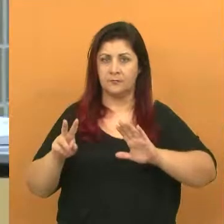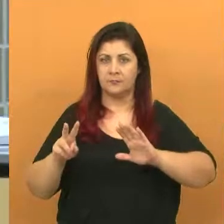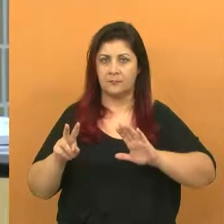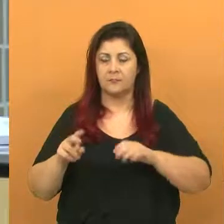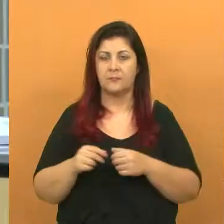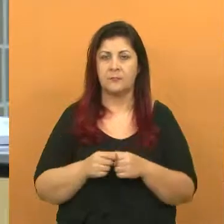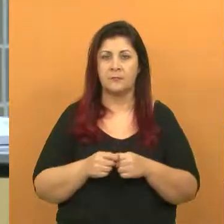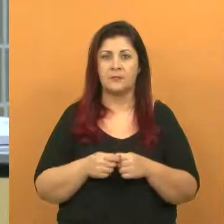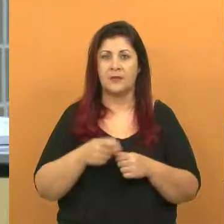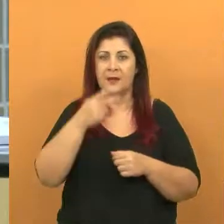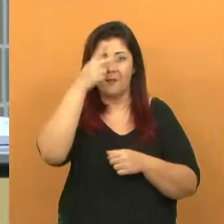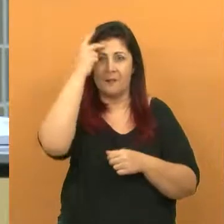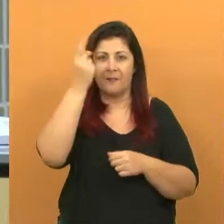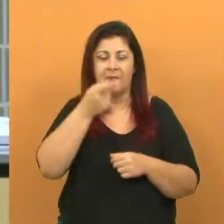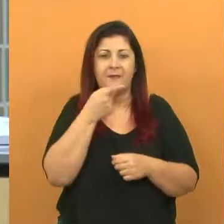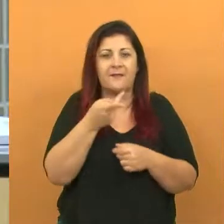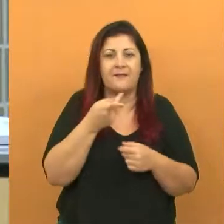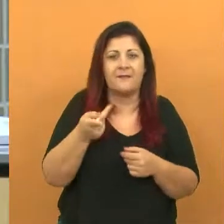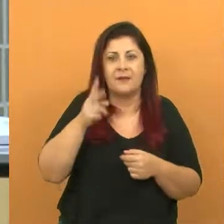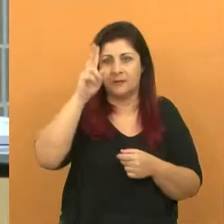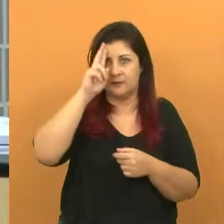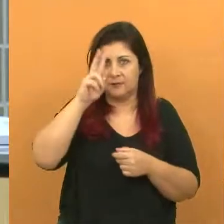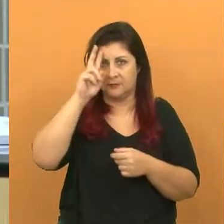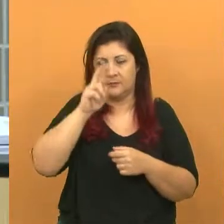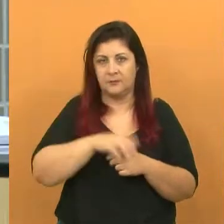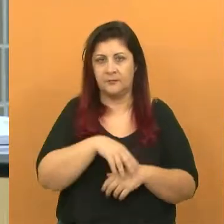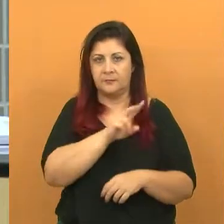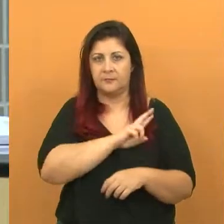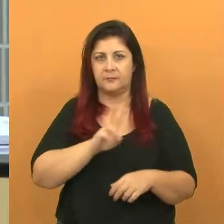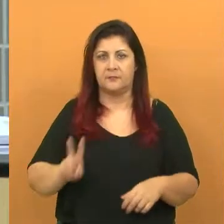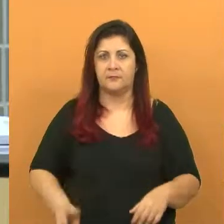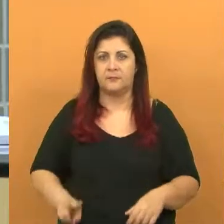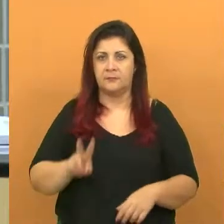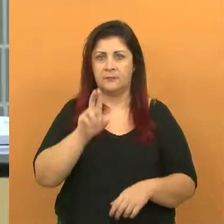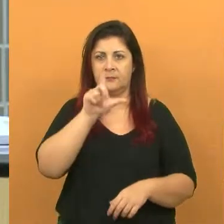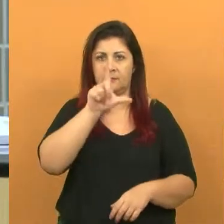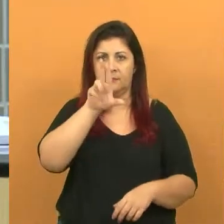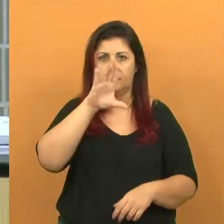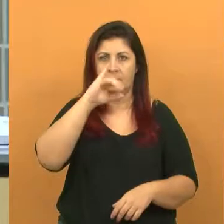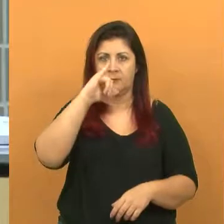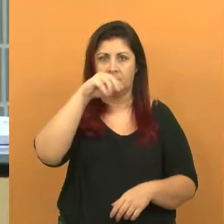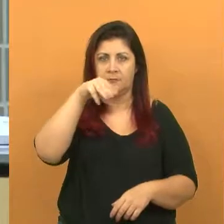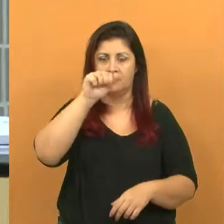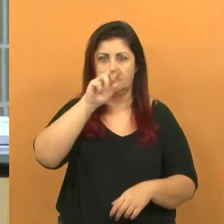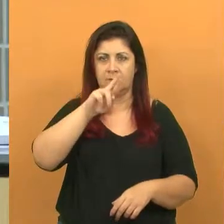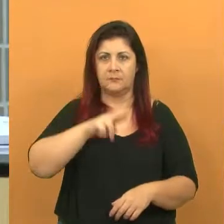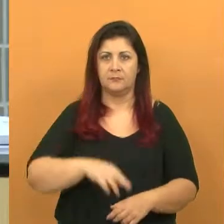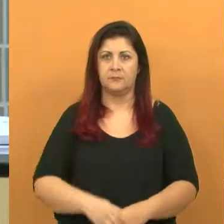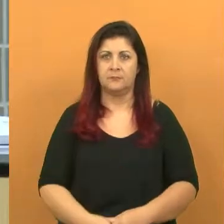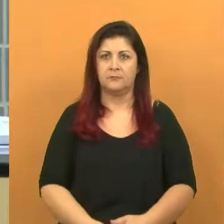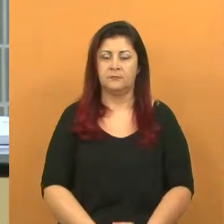de História na cidade de Jacareí. Autoria a vereadora Lucimar Ponciano.